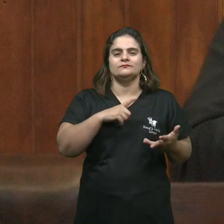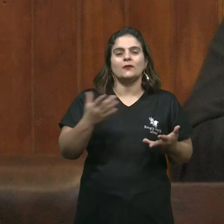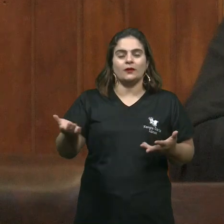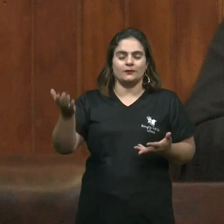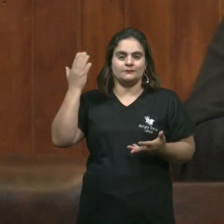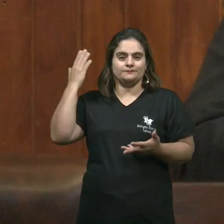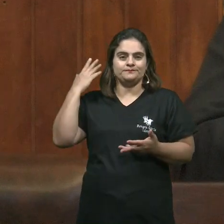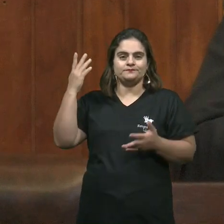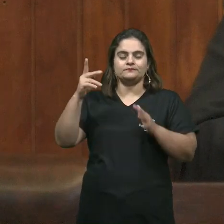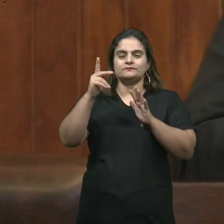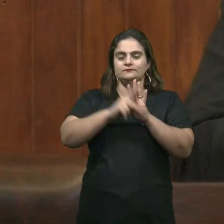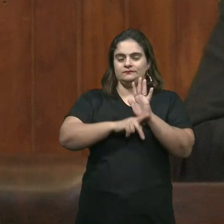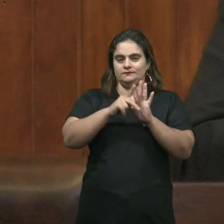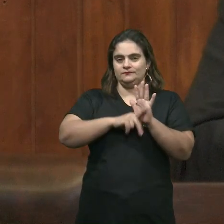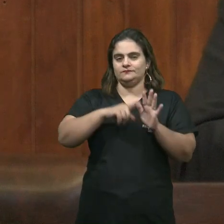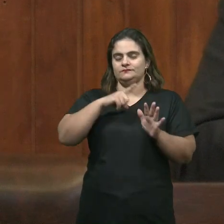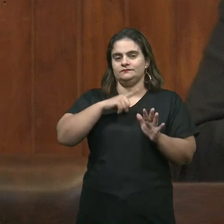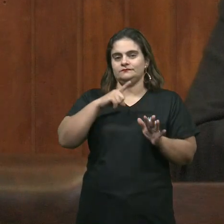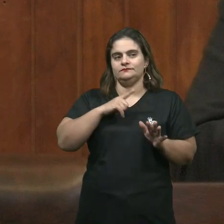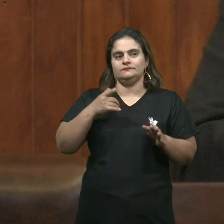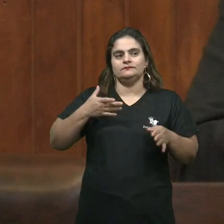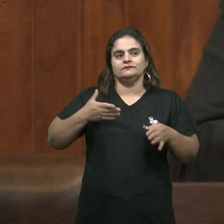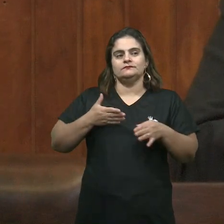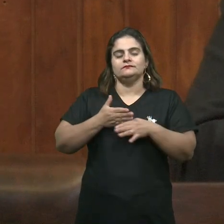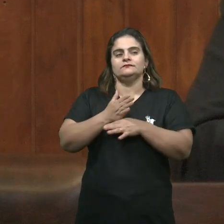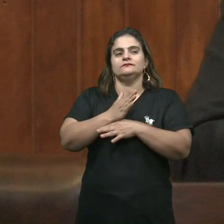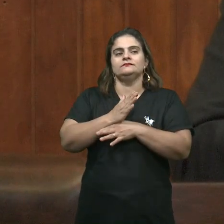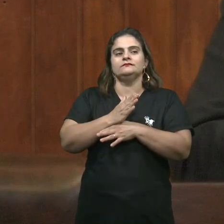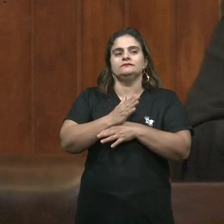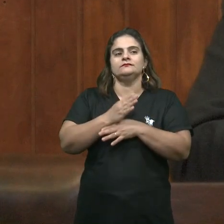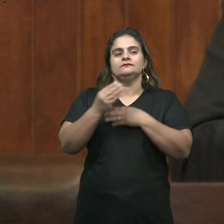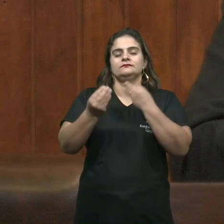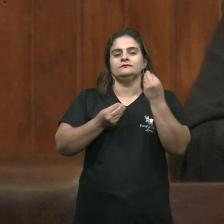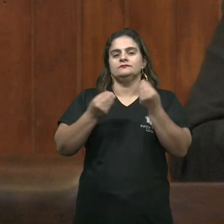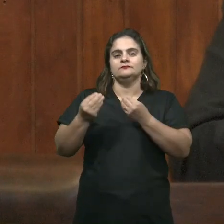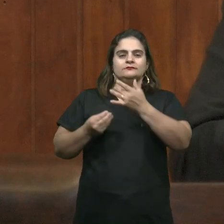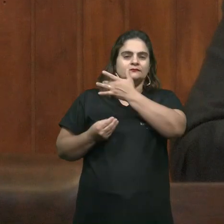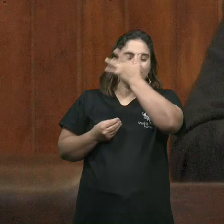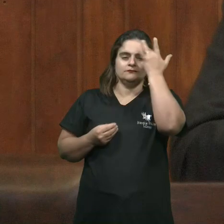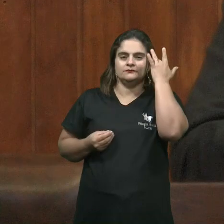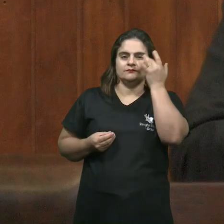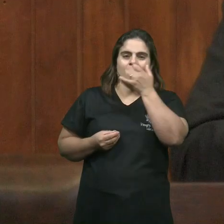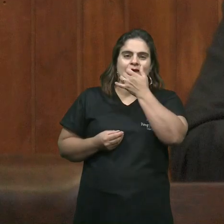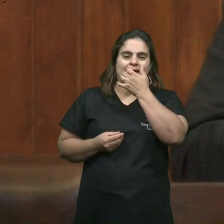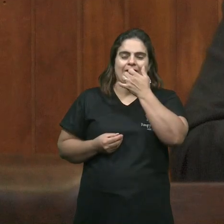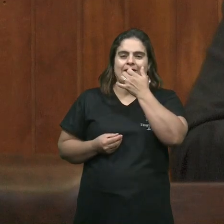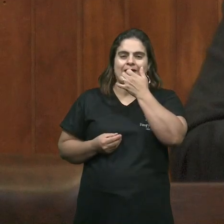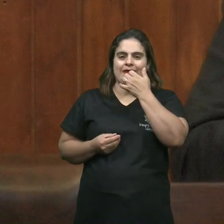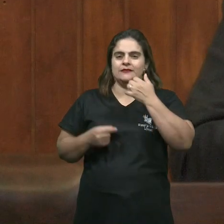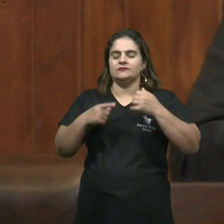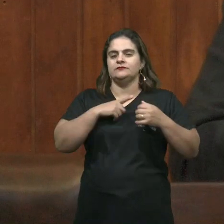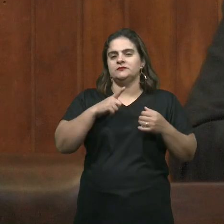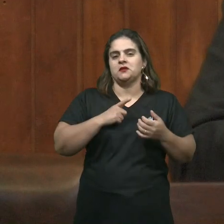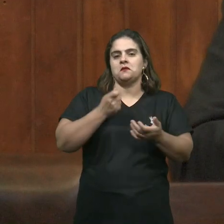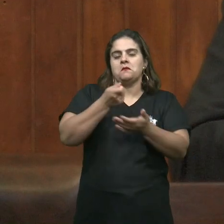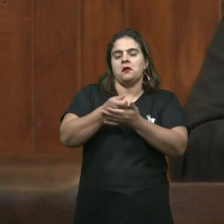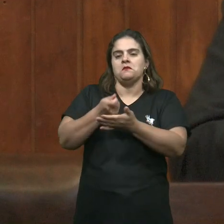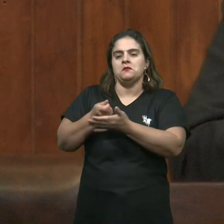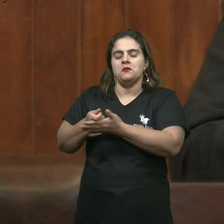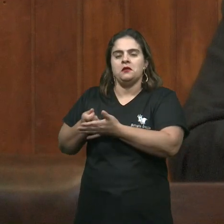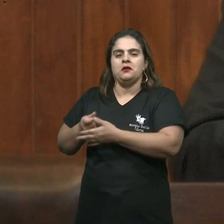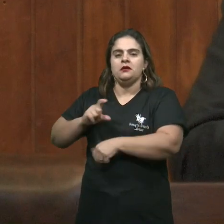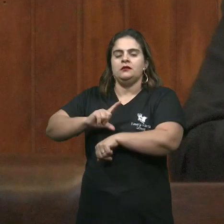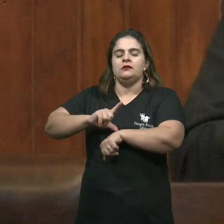aprovado, em primeira discussão e votação, que eu não vejo fornecedores da Prefeitura reclamando o vereador Janil de atraso no